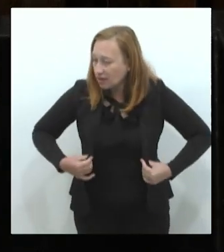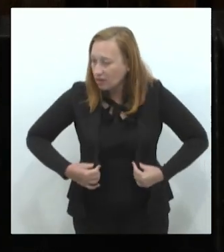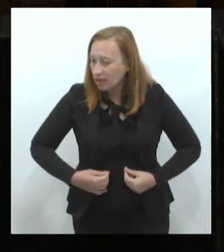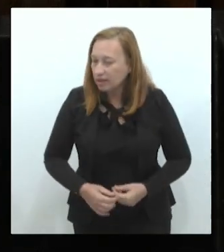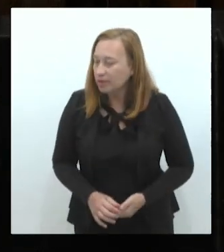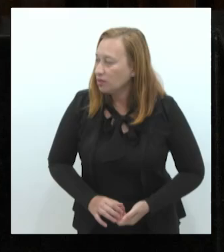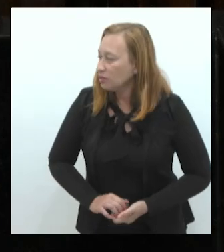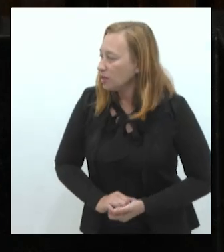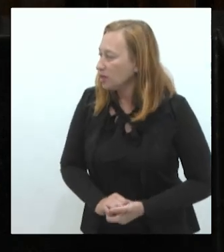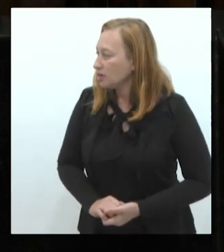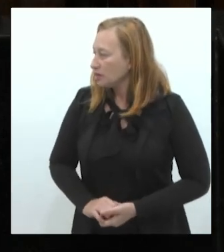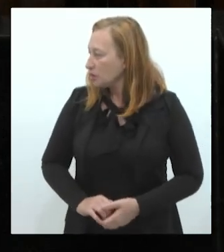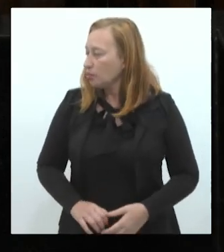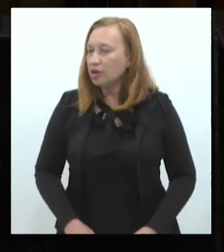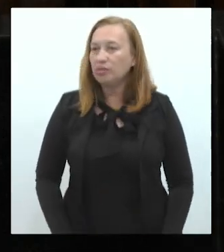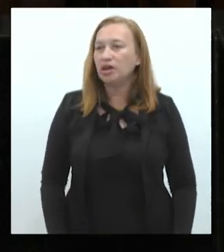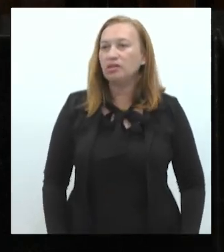sério.